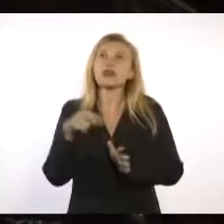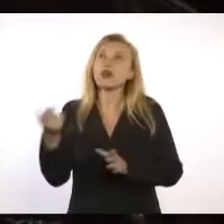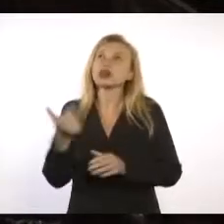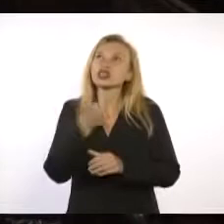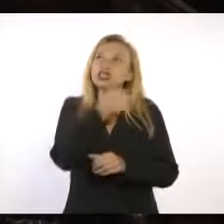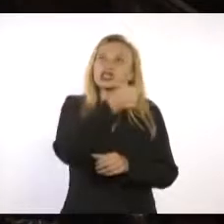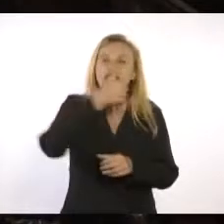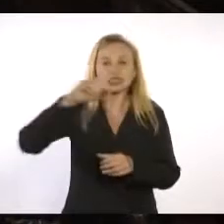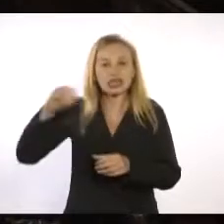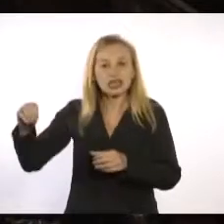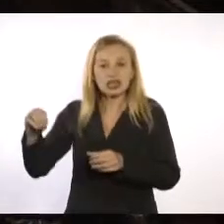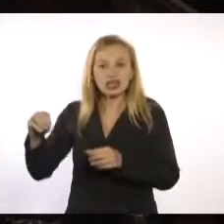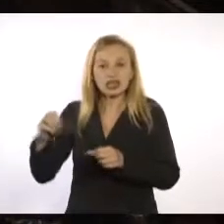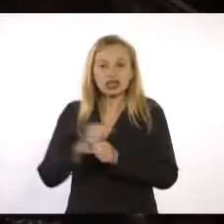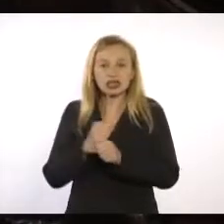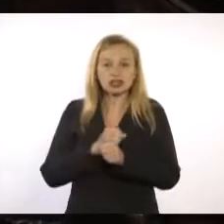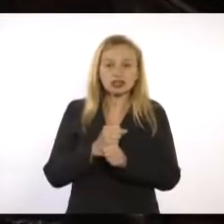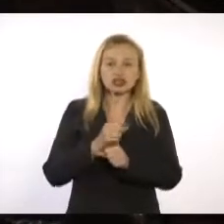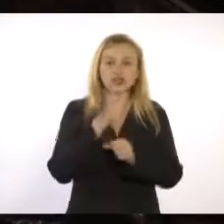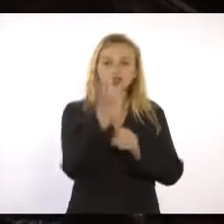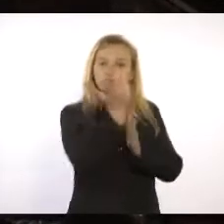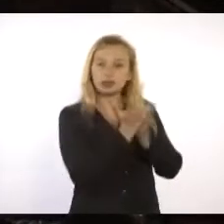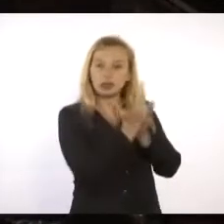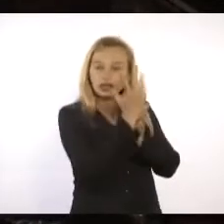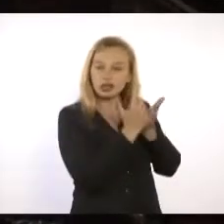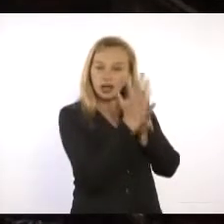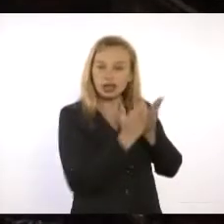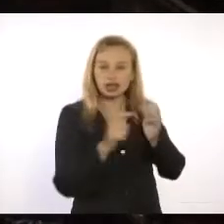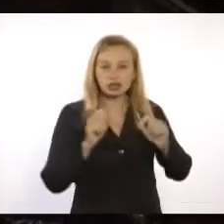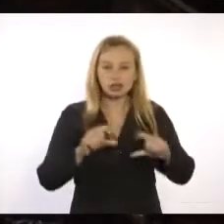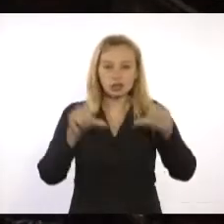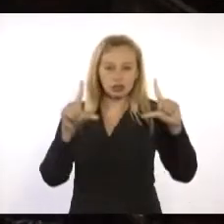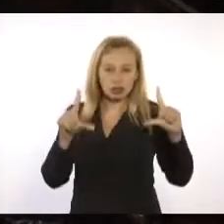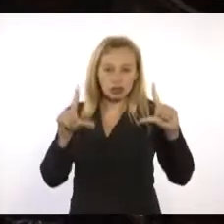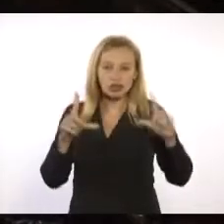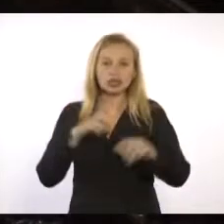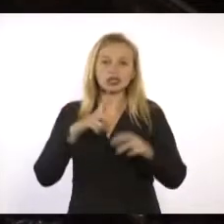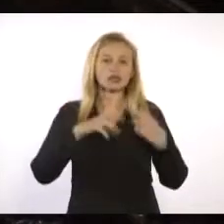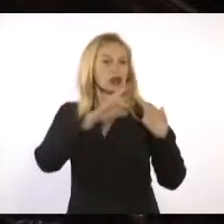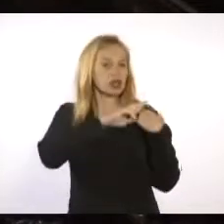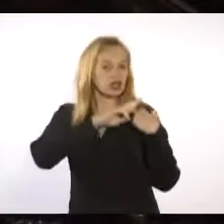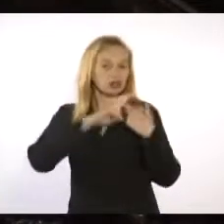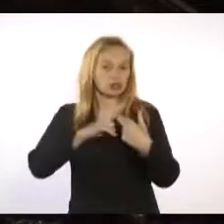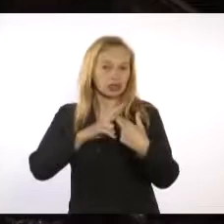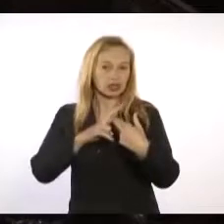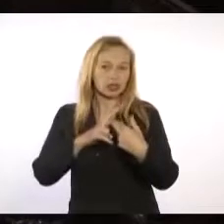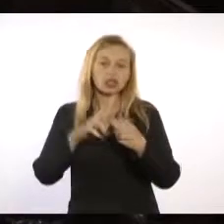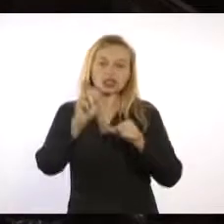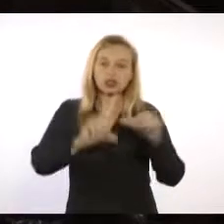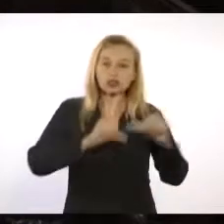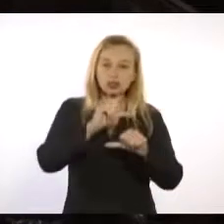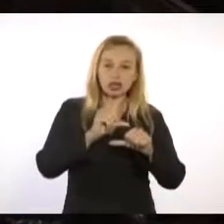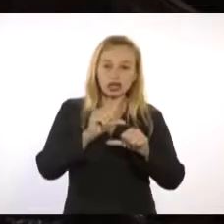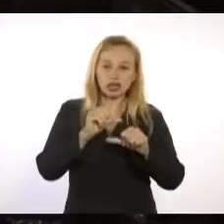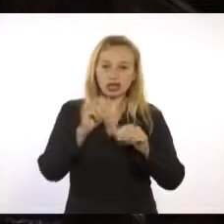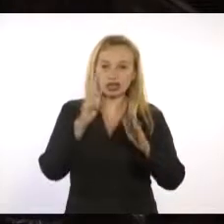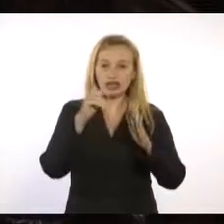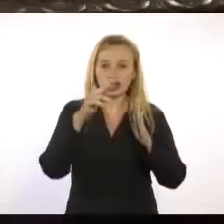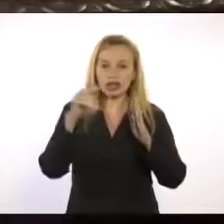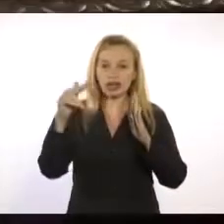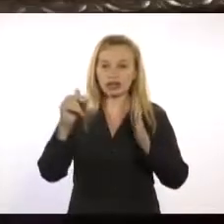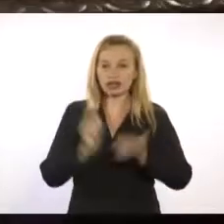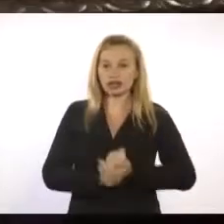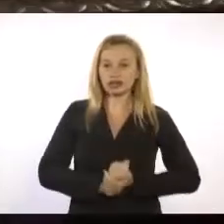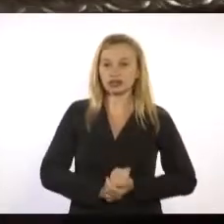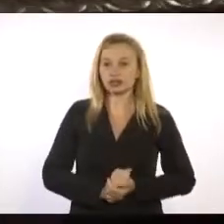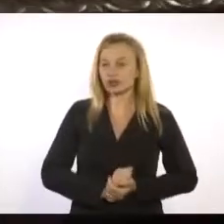de pintado esse quadro, nós temos a responsabilidade de mudar essa pintura. Com certeza,